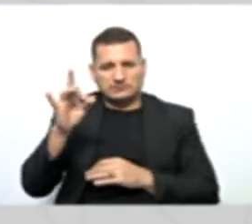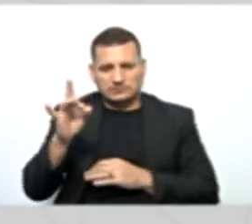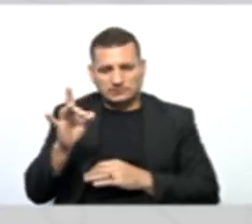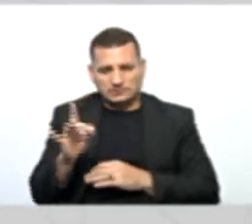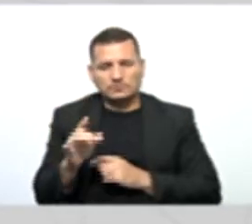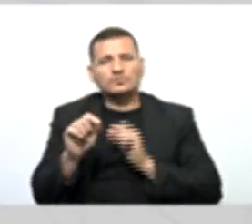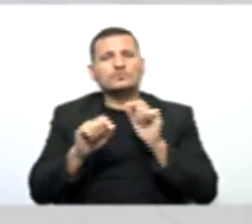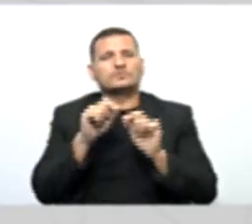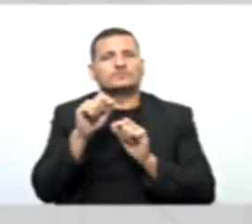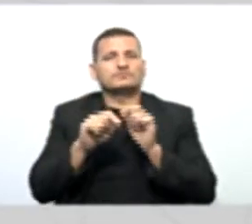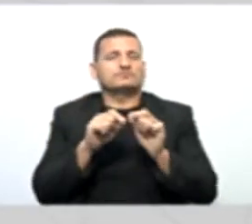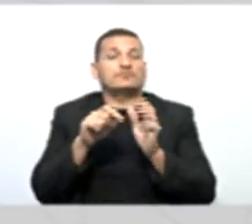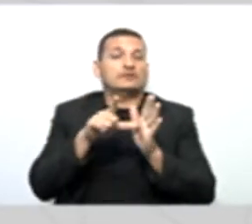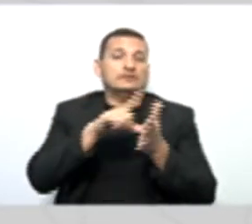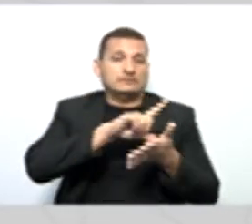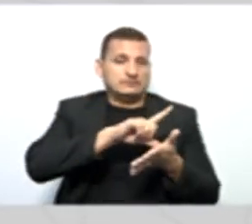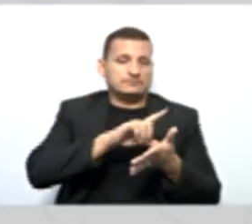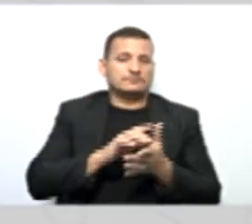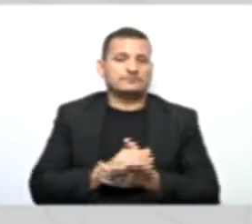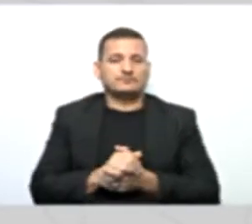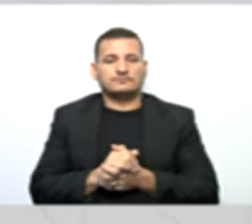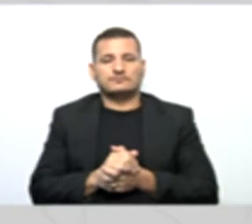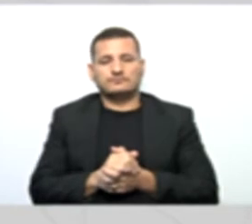no código anterior.